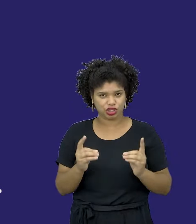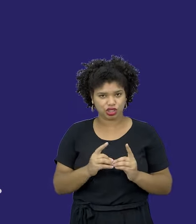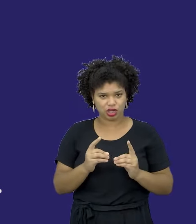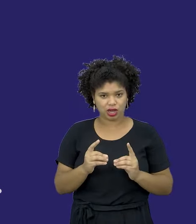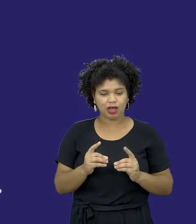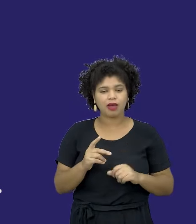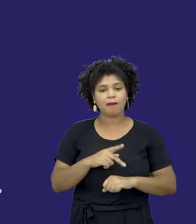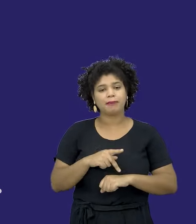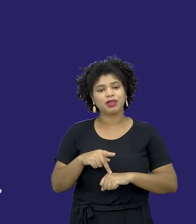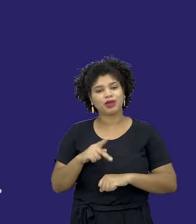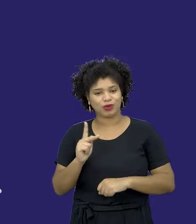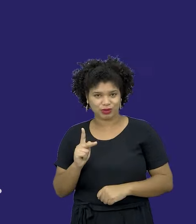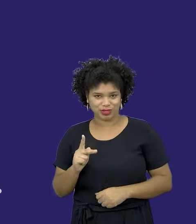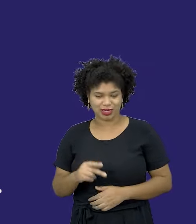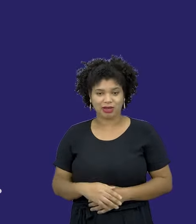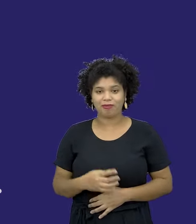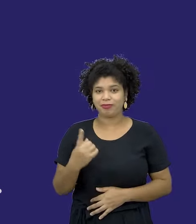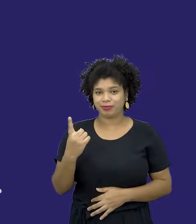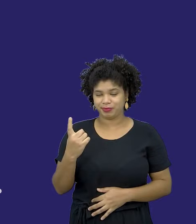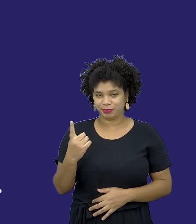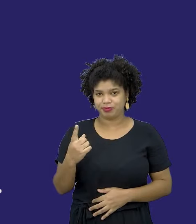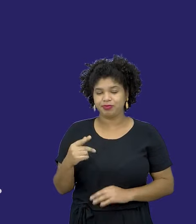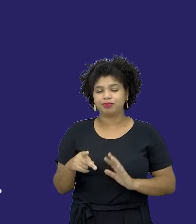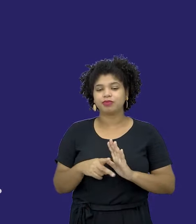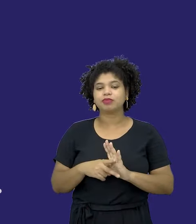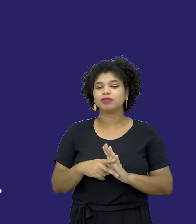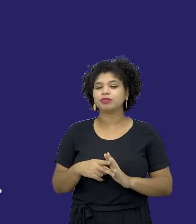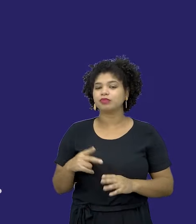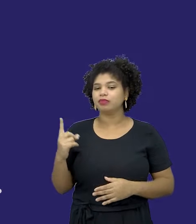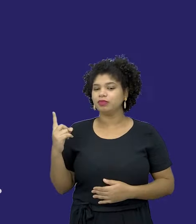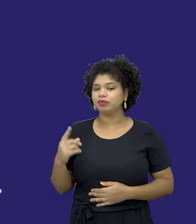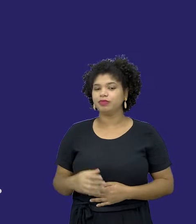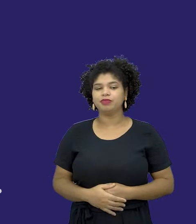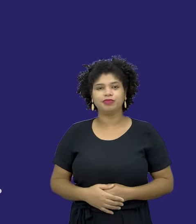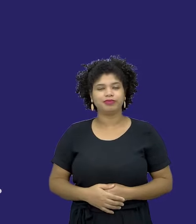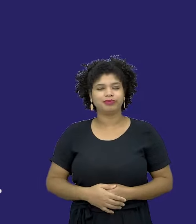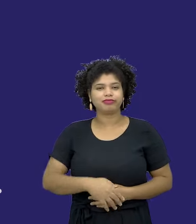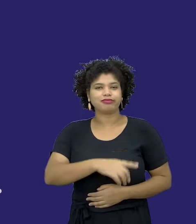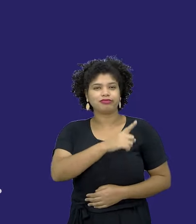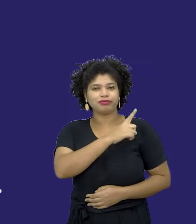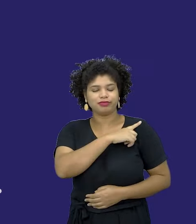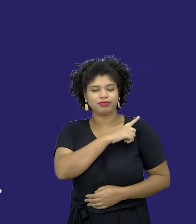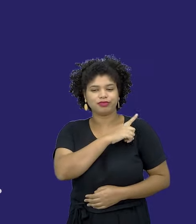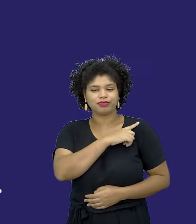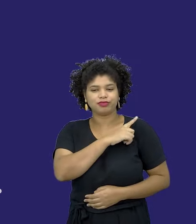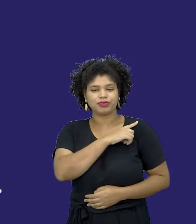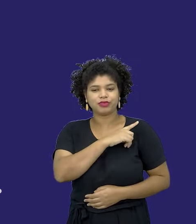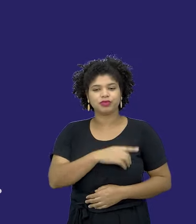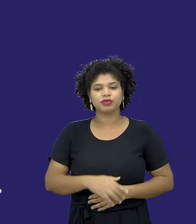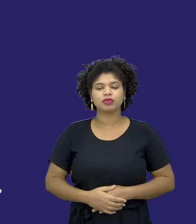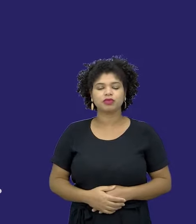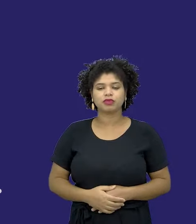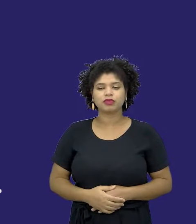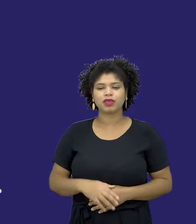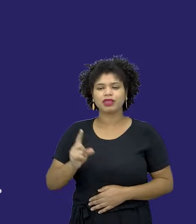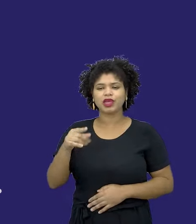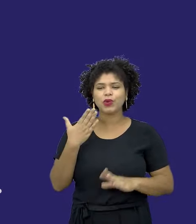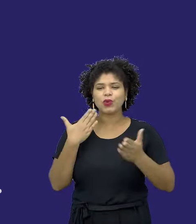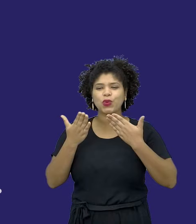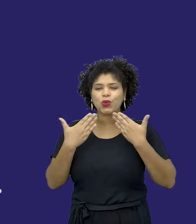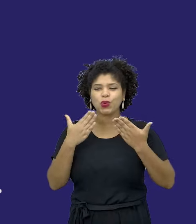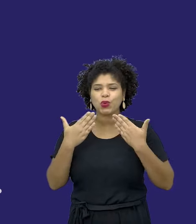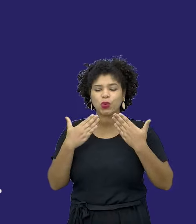de aprendizagem, no caso nós vamos trabalhar com a situação de aprendizagem 1, da primeira série do ensino médio, e discutir a resolução